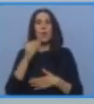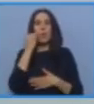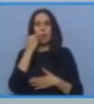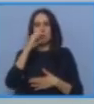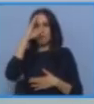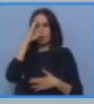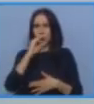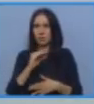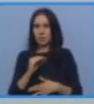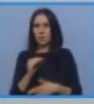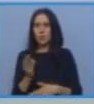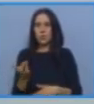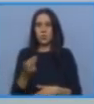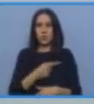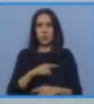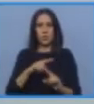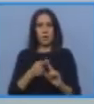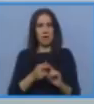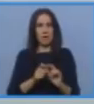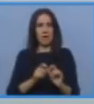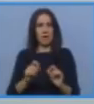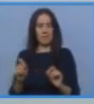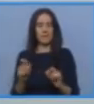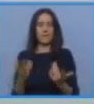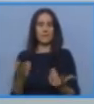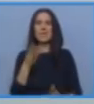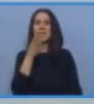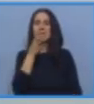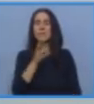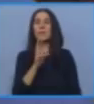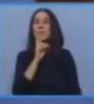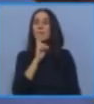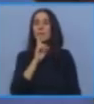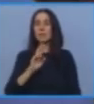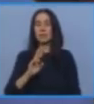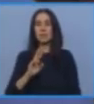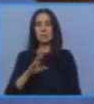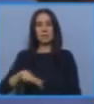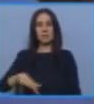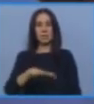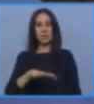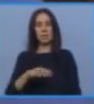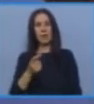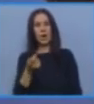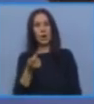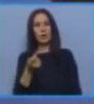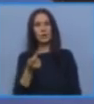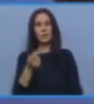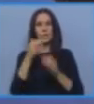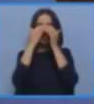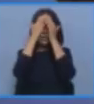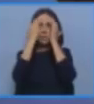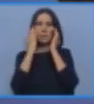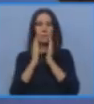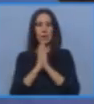tanto durante o ano. Isto para dizer que Fátima ainda hoje mantém um bocadinho aquela paróquia, esta